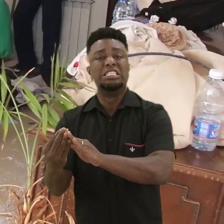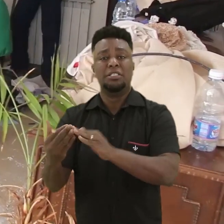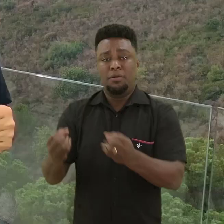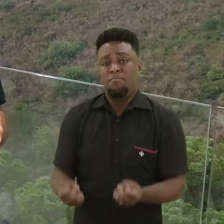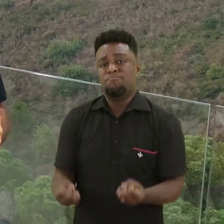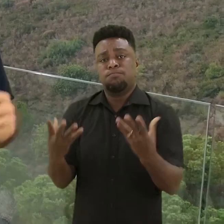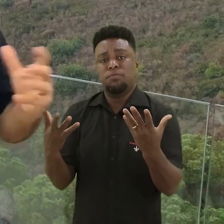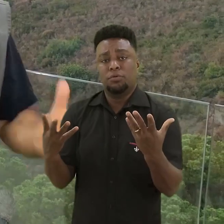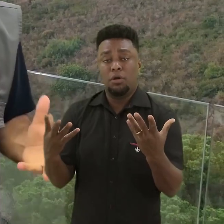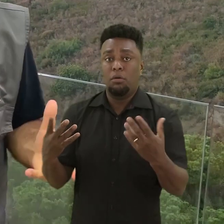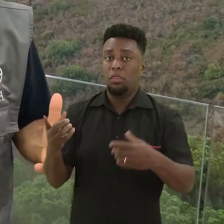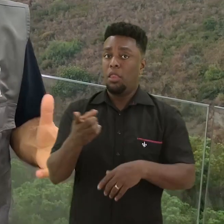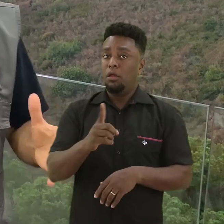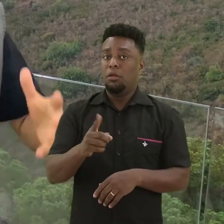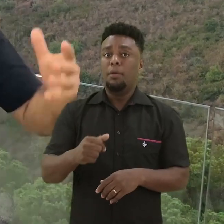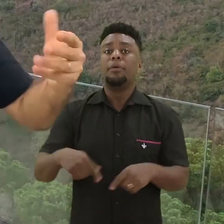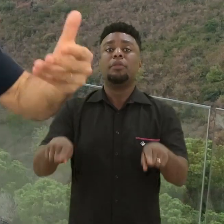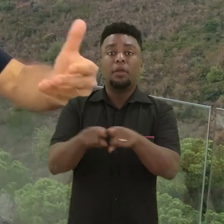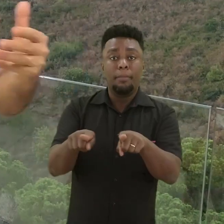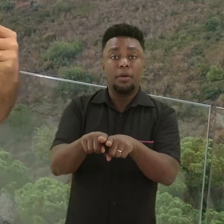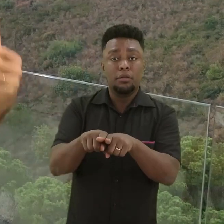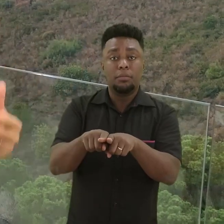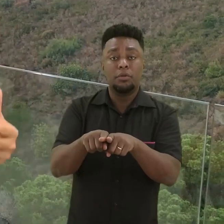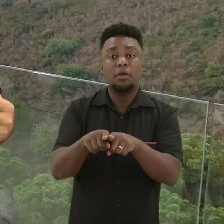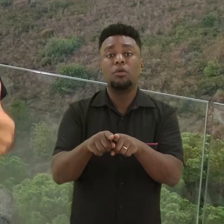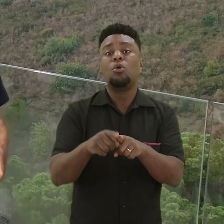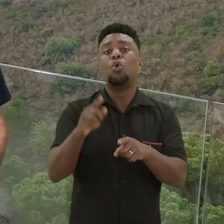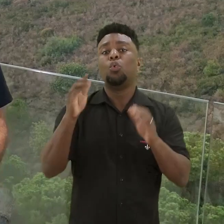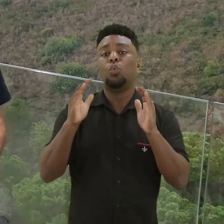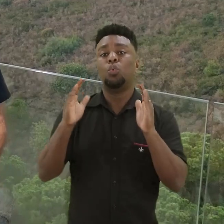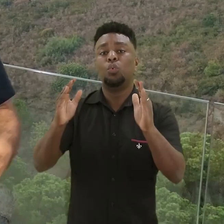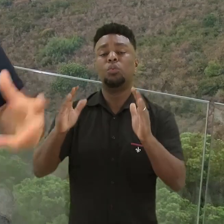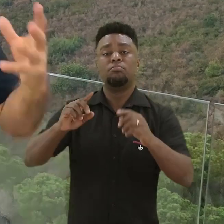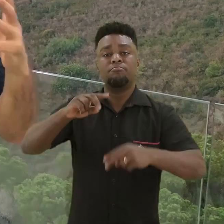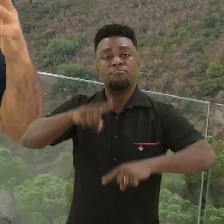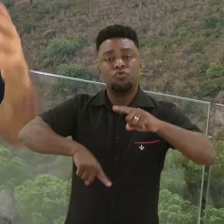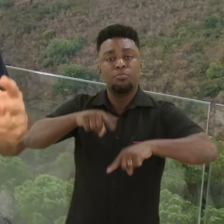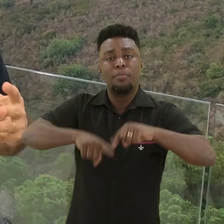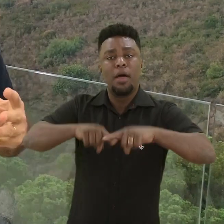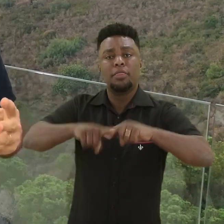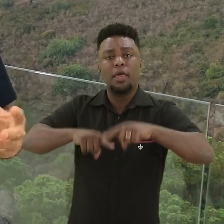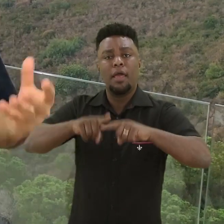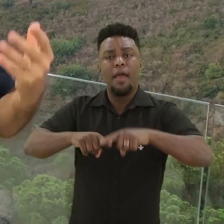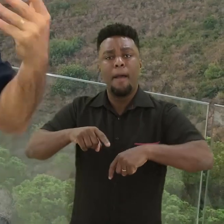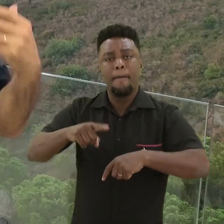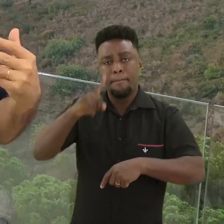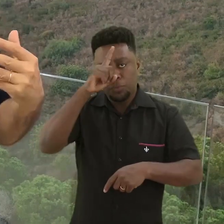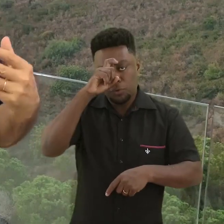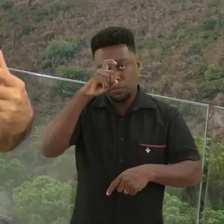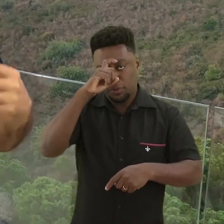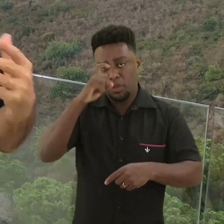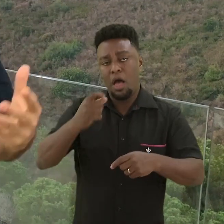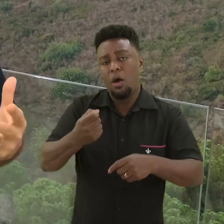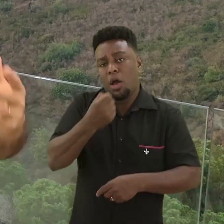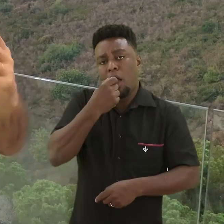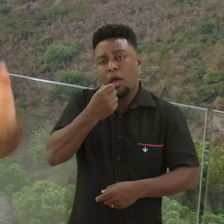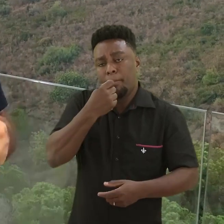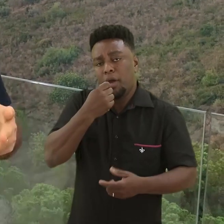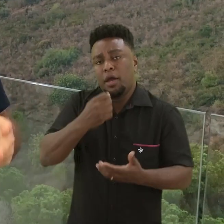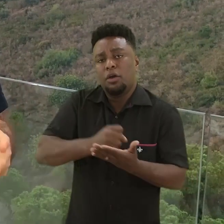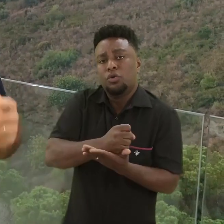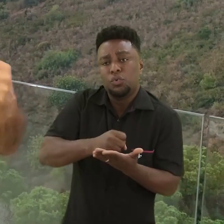pela explosão. Mas não é só isso, também estamos trazendo 2 containers de material médico para apoiar 2 dos